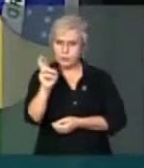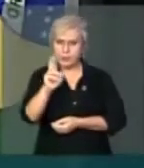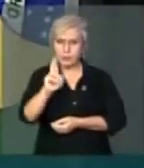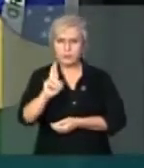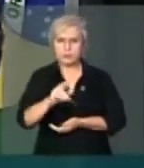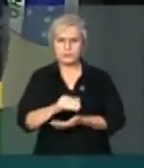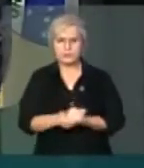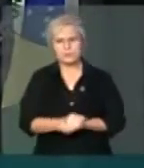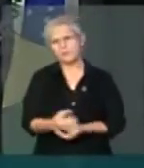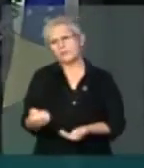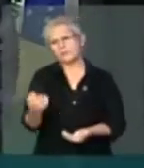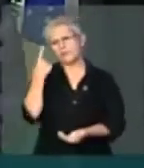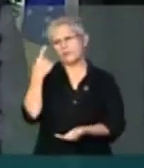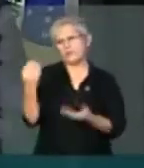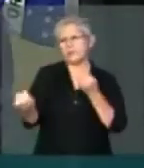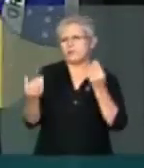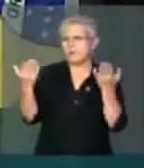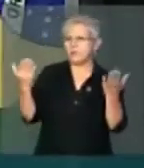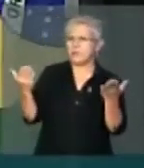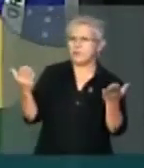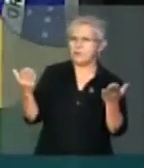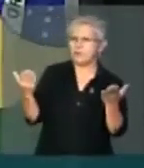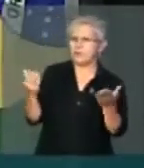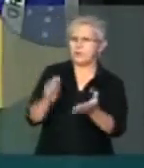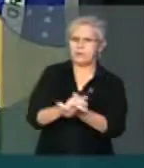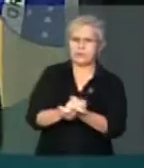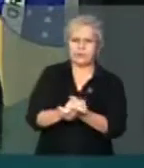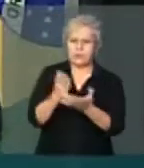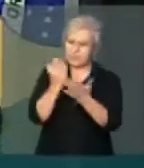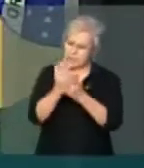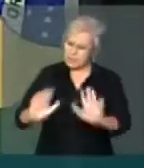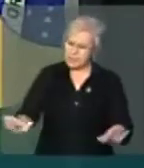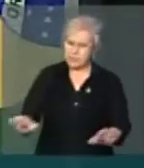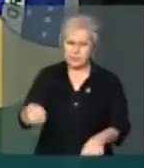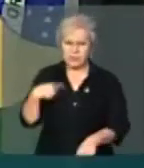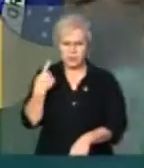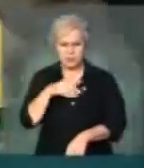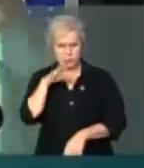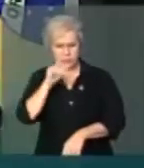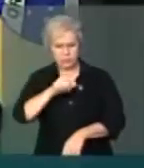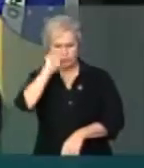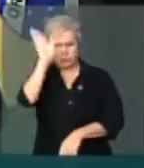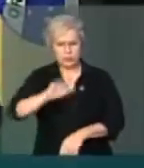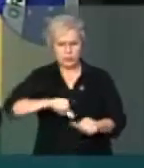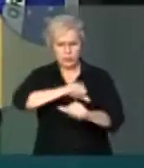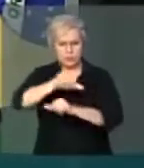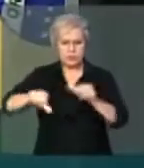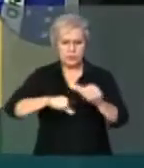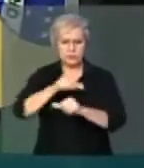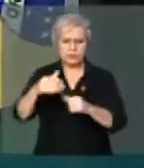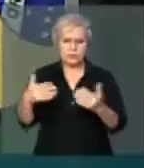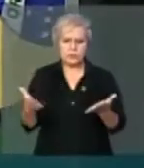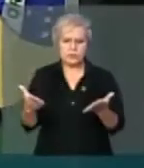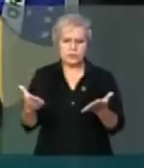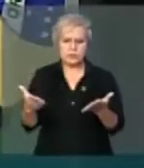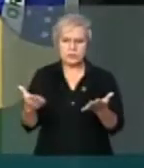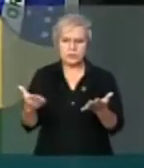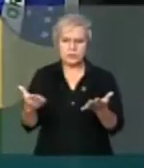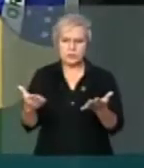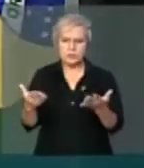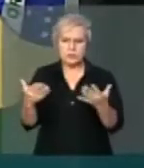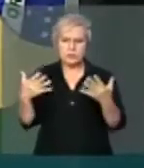2 mil reais. Ora, senhor presidente, basta! Nós estamos transformando o Brasil no Brasil das carreiras